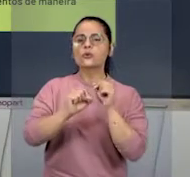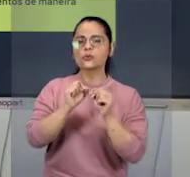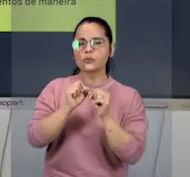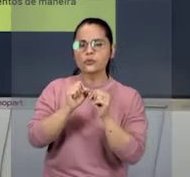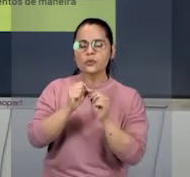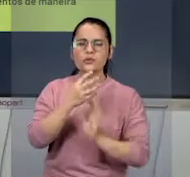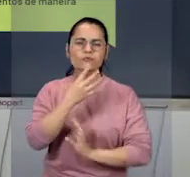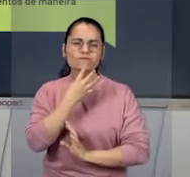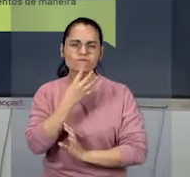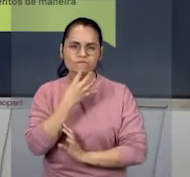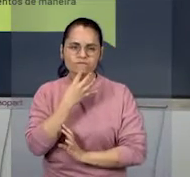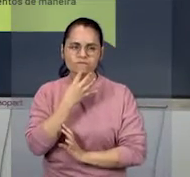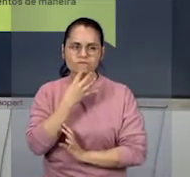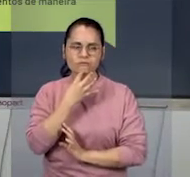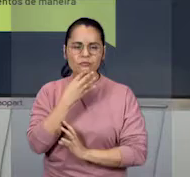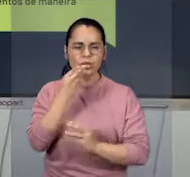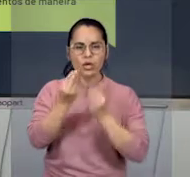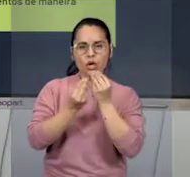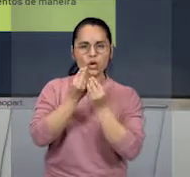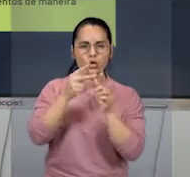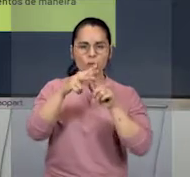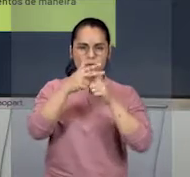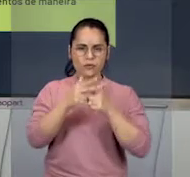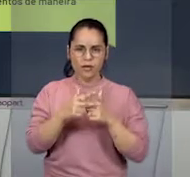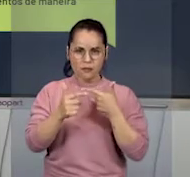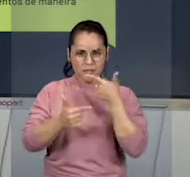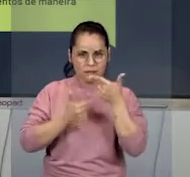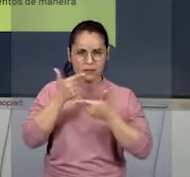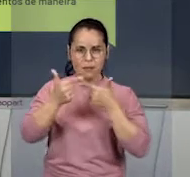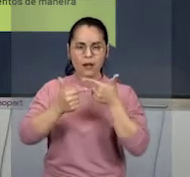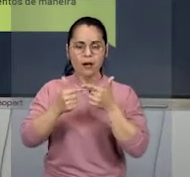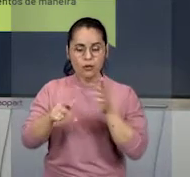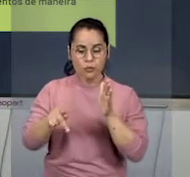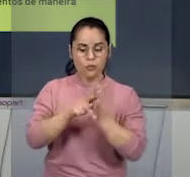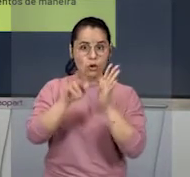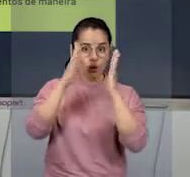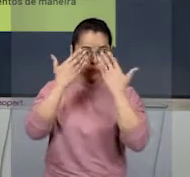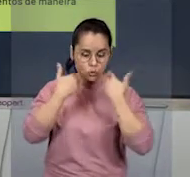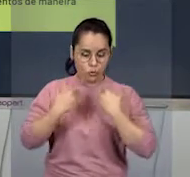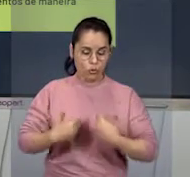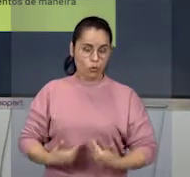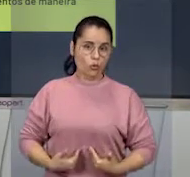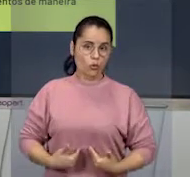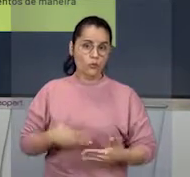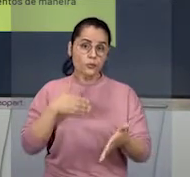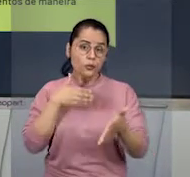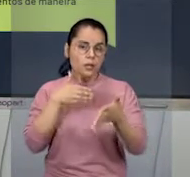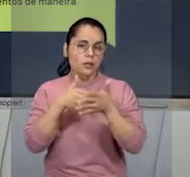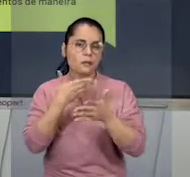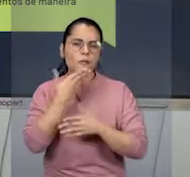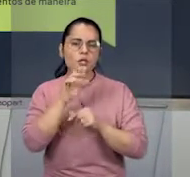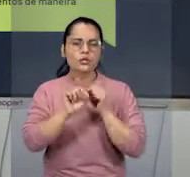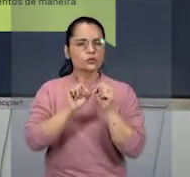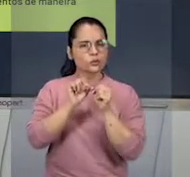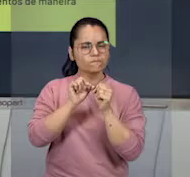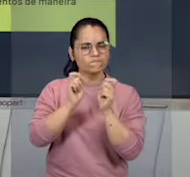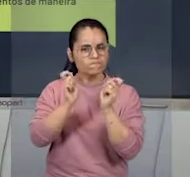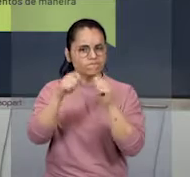ele conhece a sua ferramenta de trabalho, que é o corpo, os seus limites, as